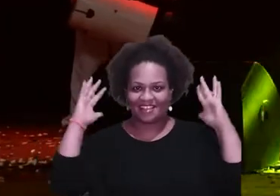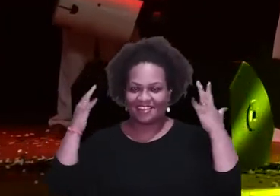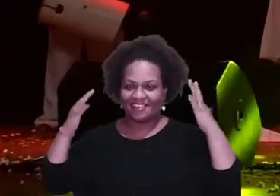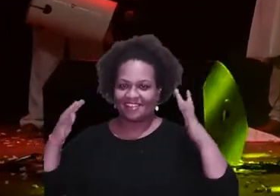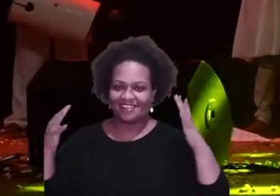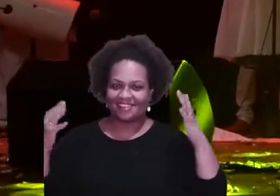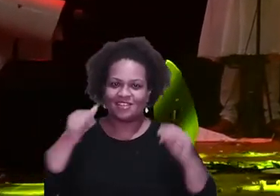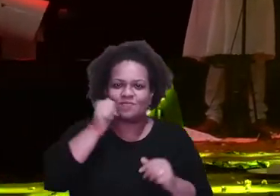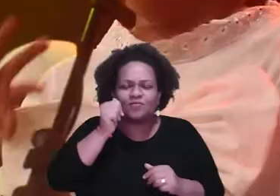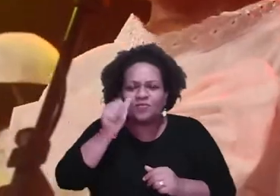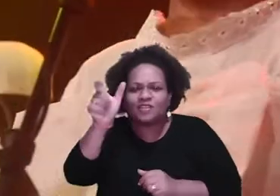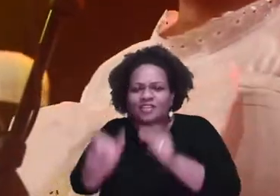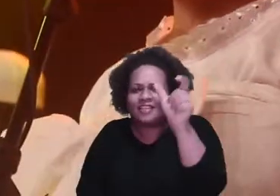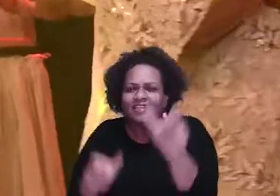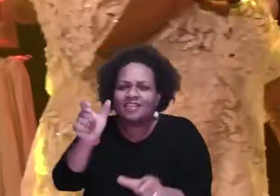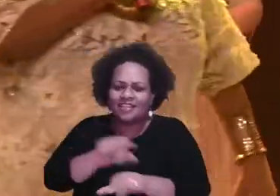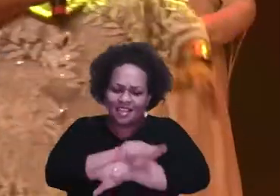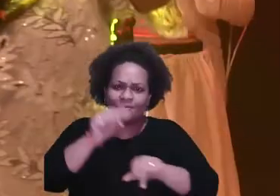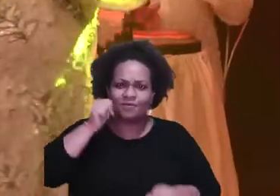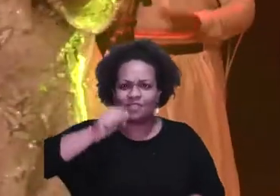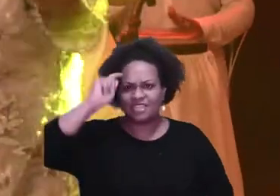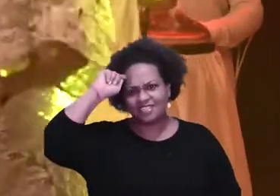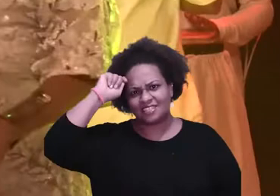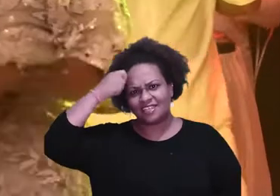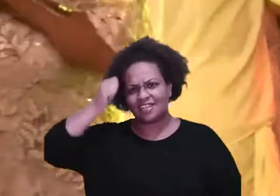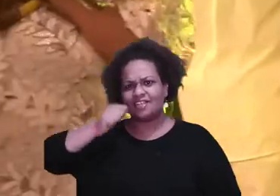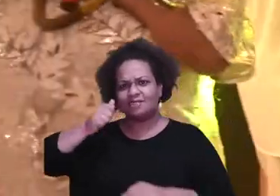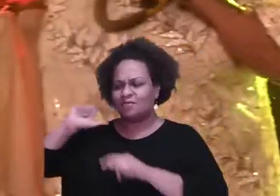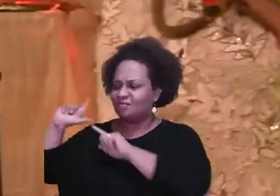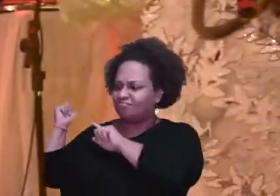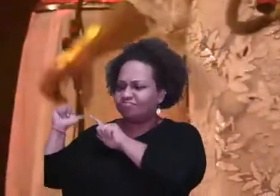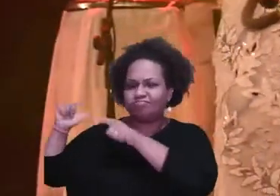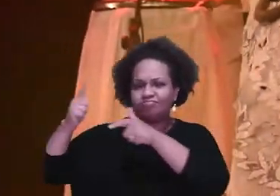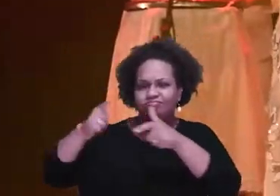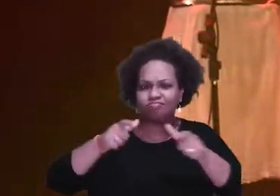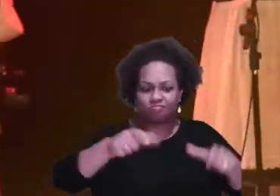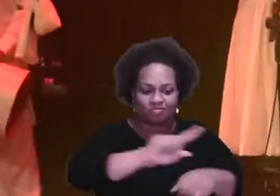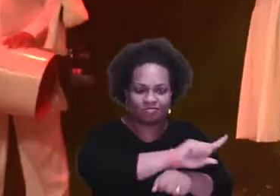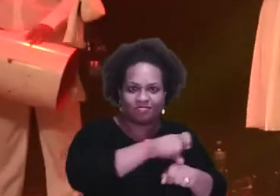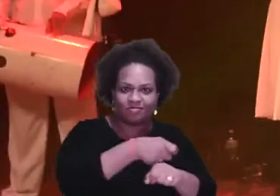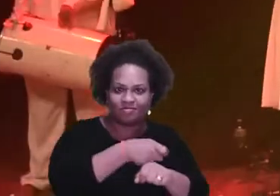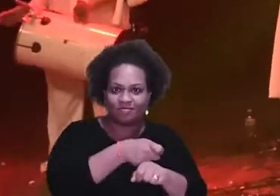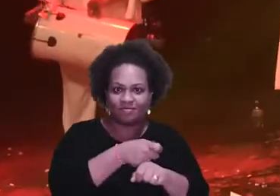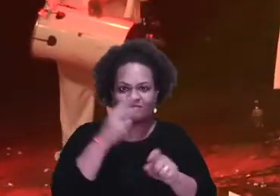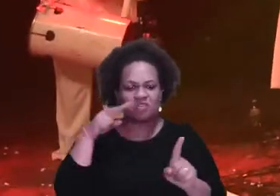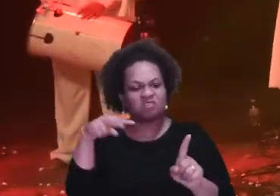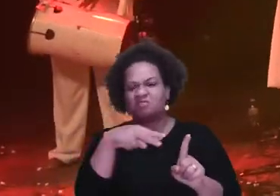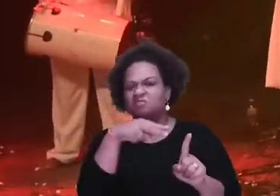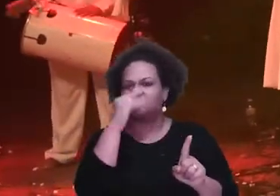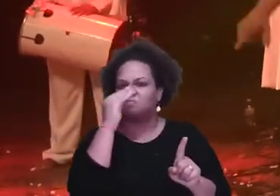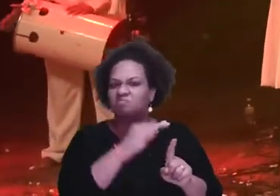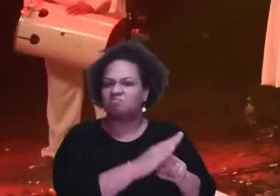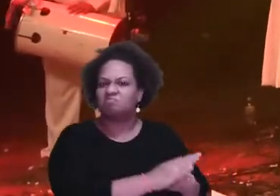ao túnel pacote Irene mulheres negras mulheres possuíram Palmares e